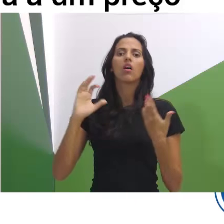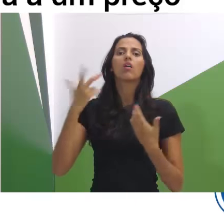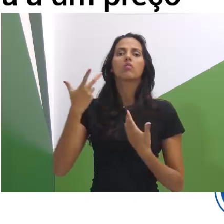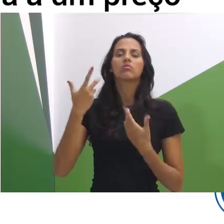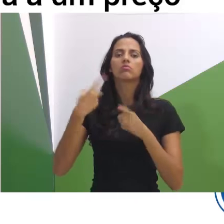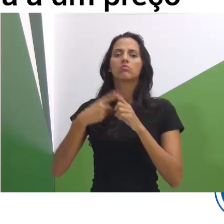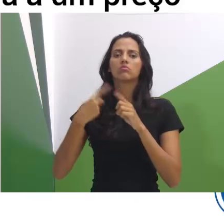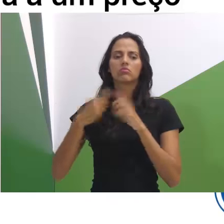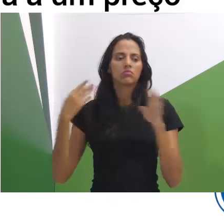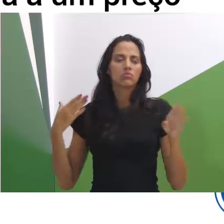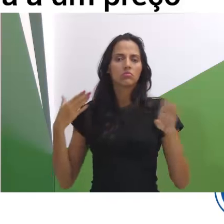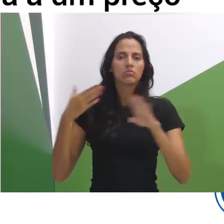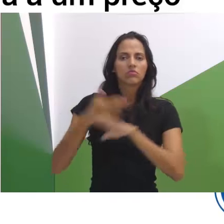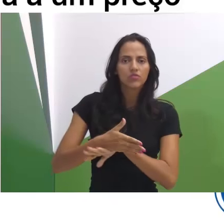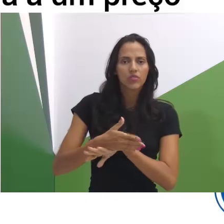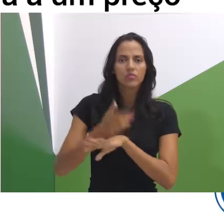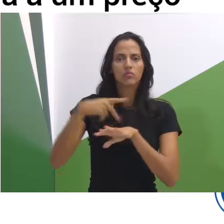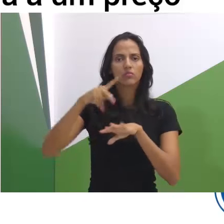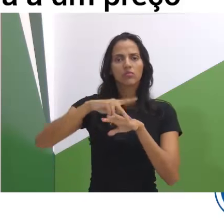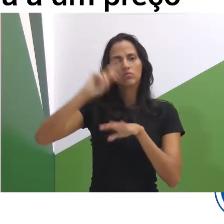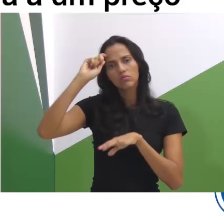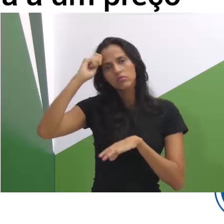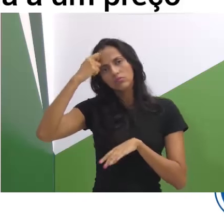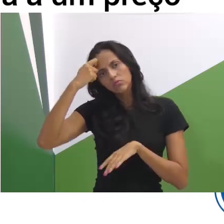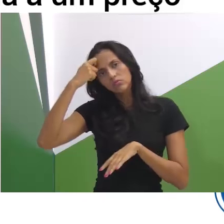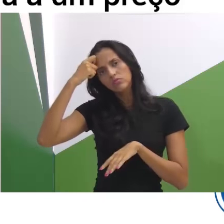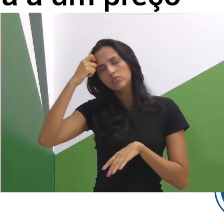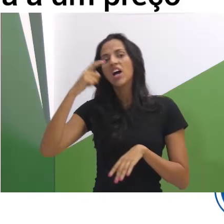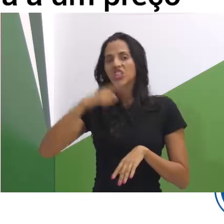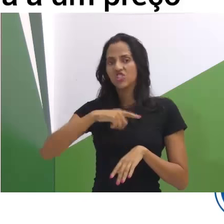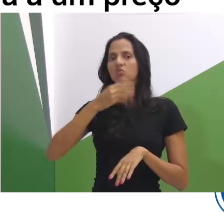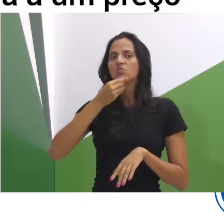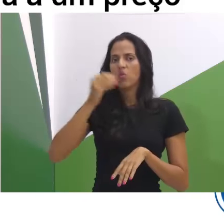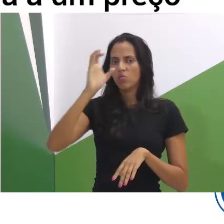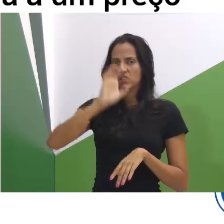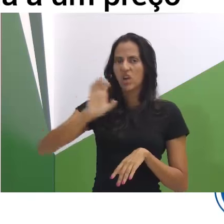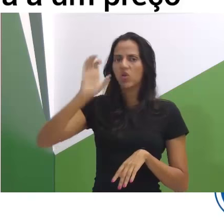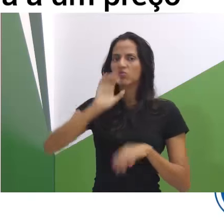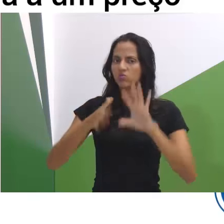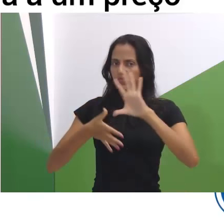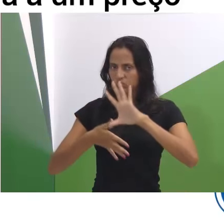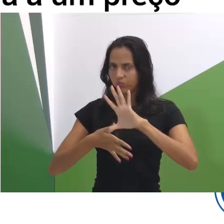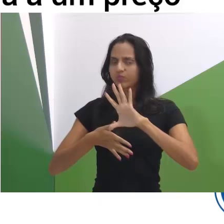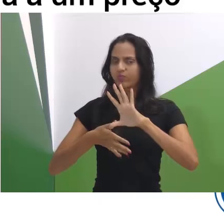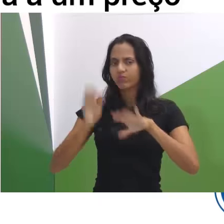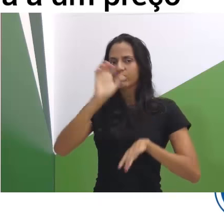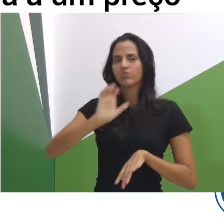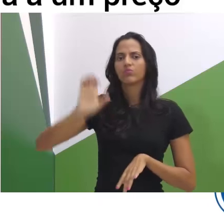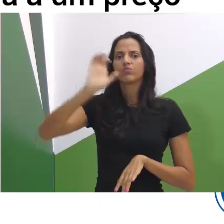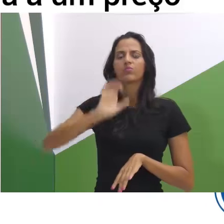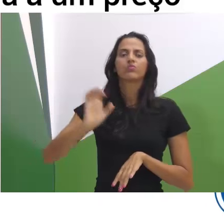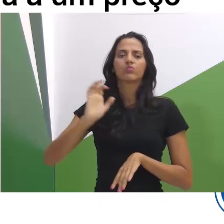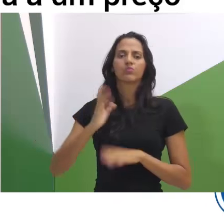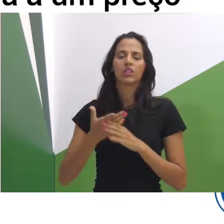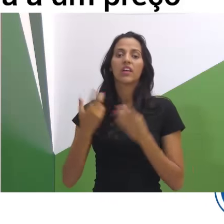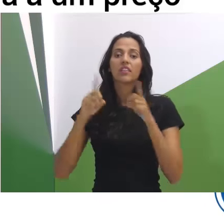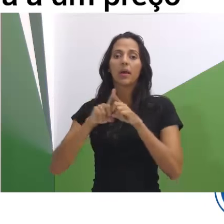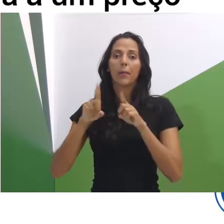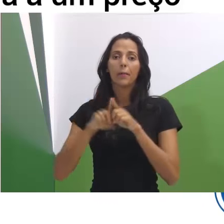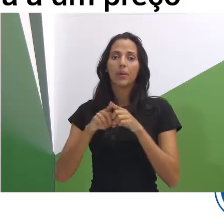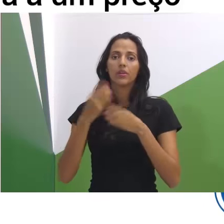Praticada na África Para a escravidão Praticada pelos europeus Vai ser O teu mercantilista Que vai entrar E vai